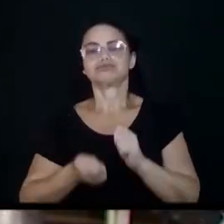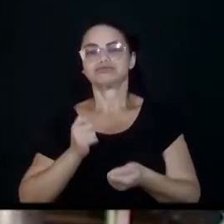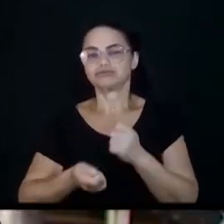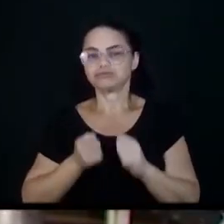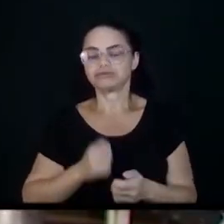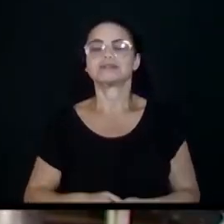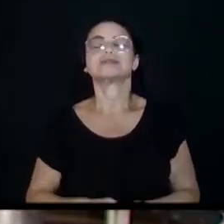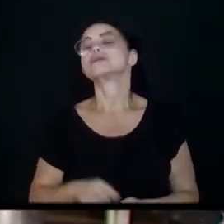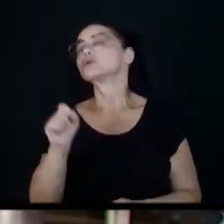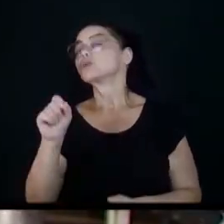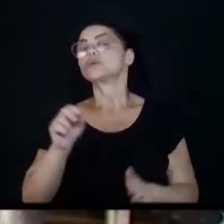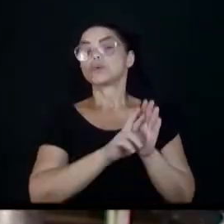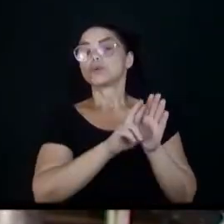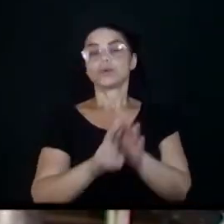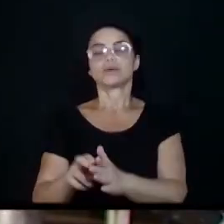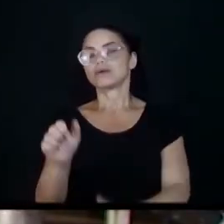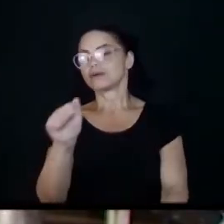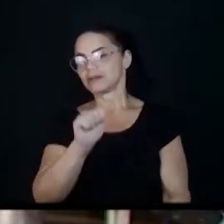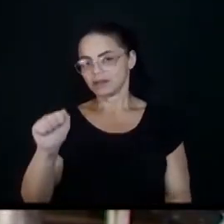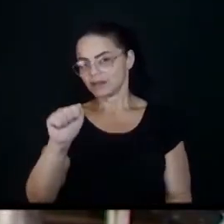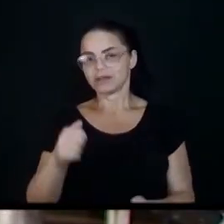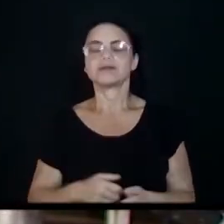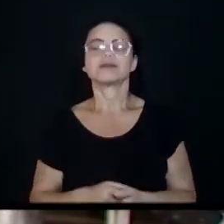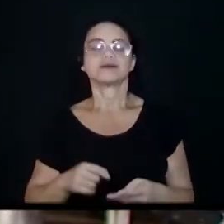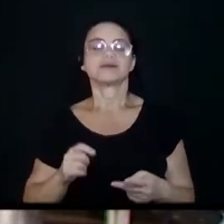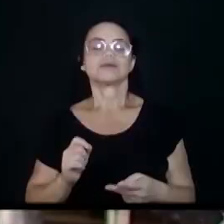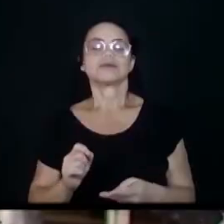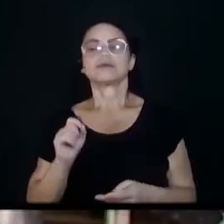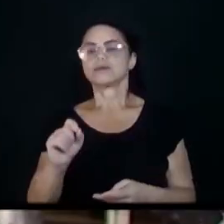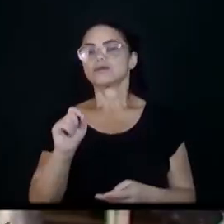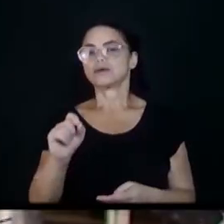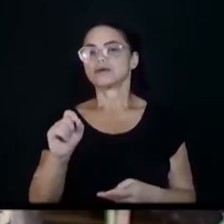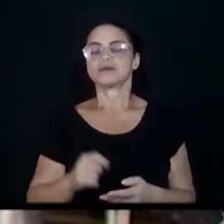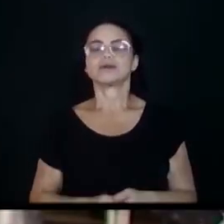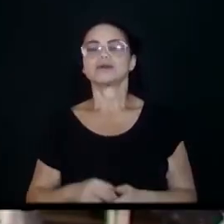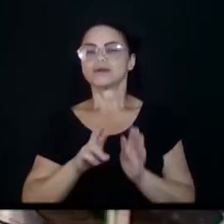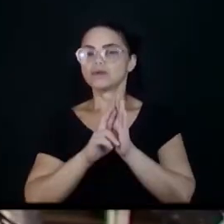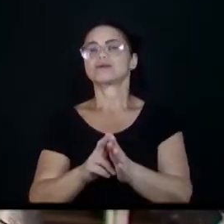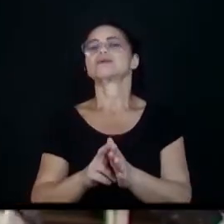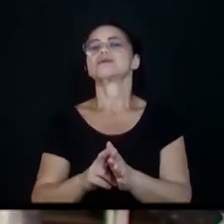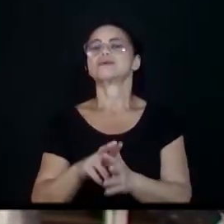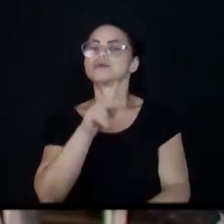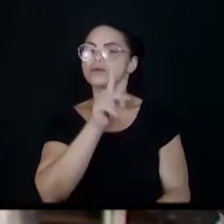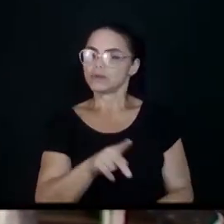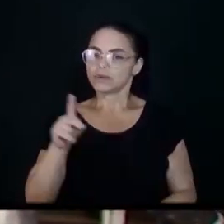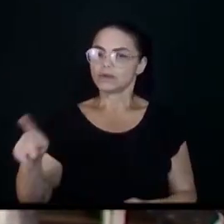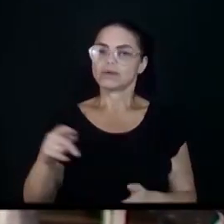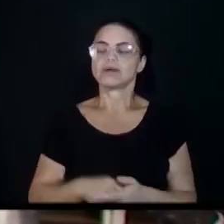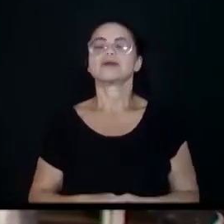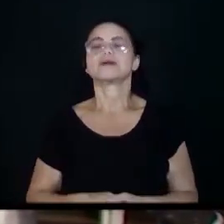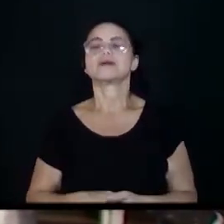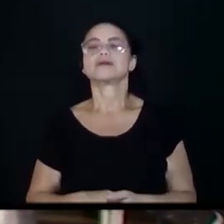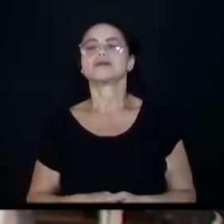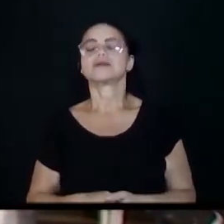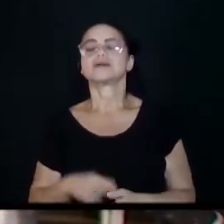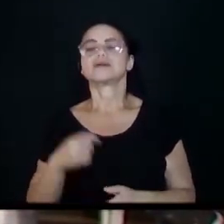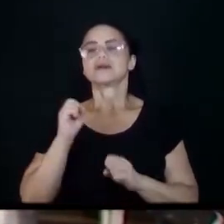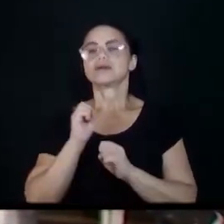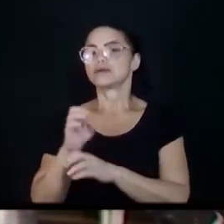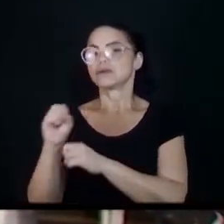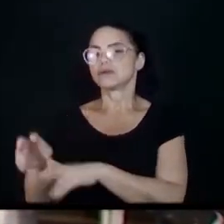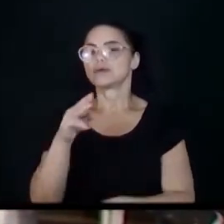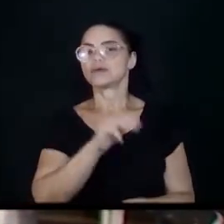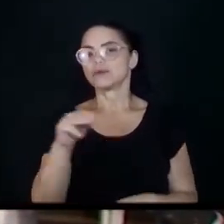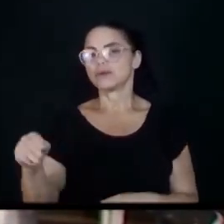a associação para você? O que representa os professores, né, os mestres aqui que